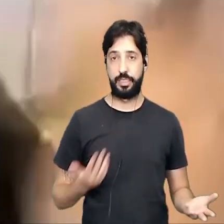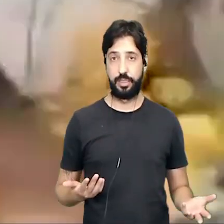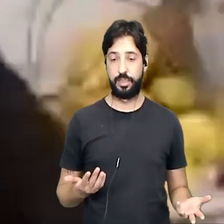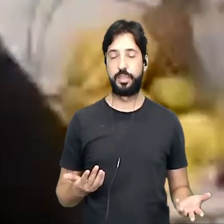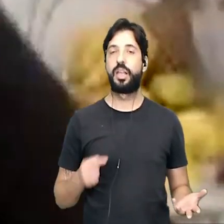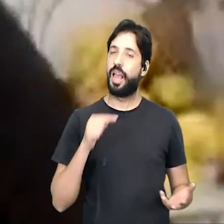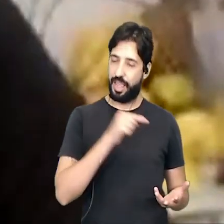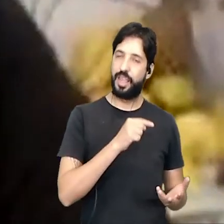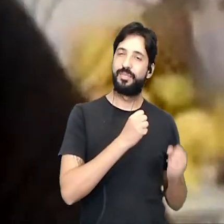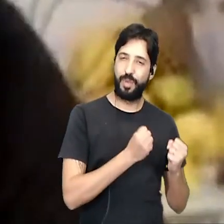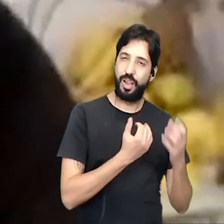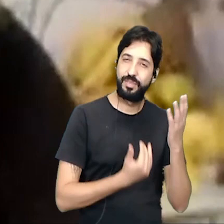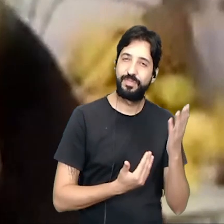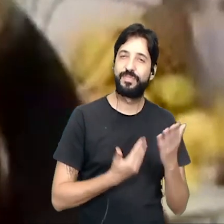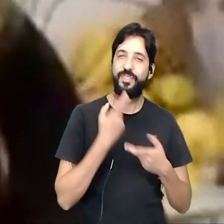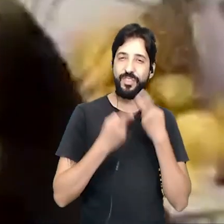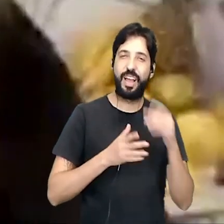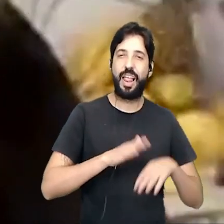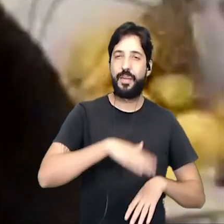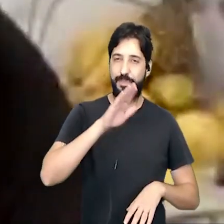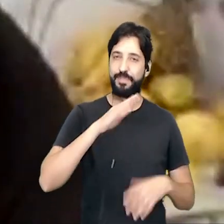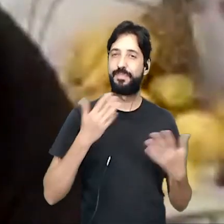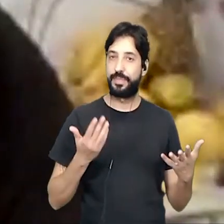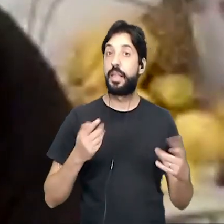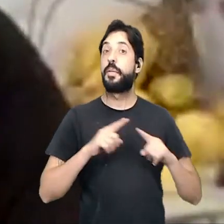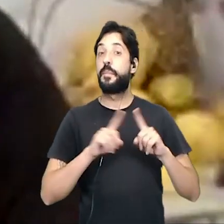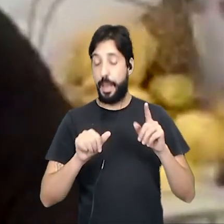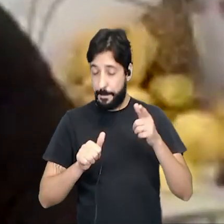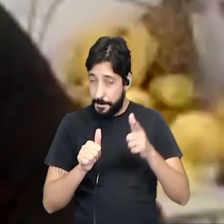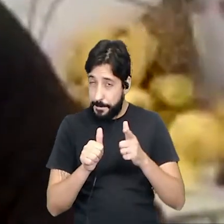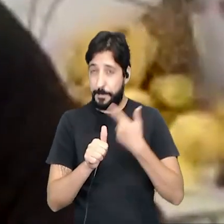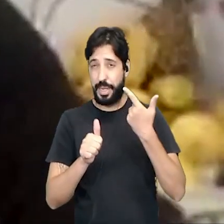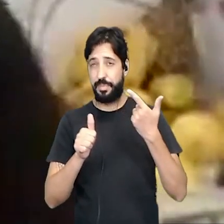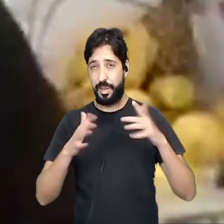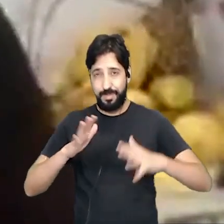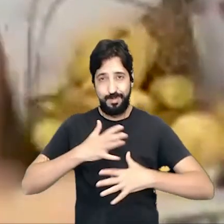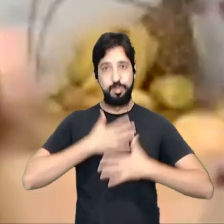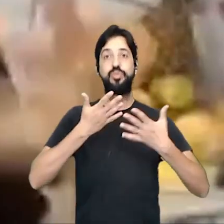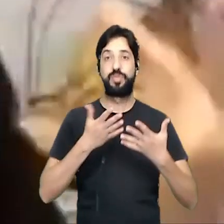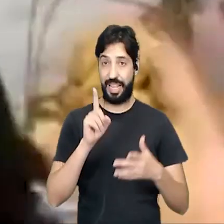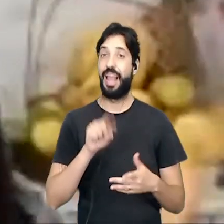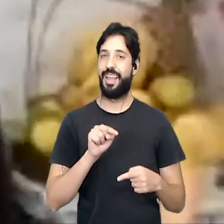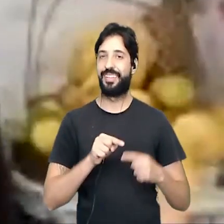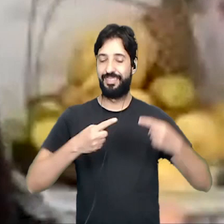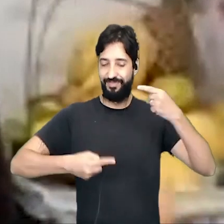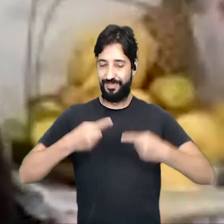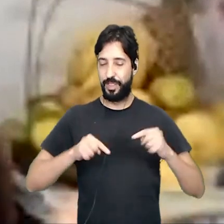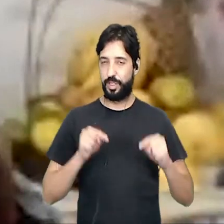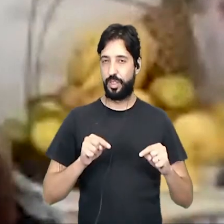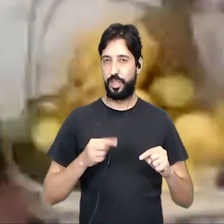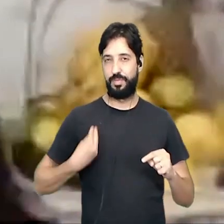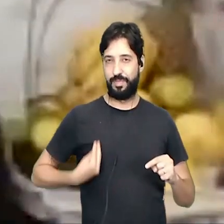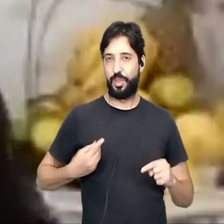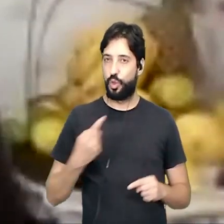para começar aí nossas conversas, Ailton pode falar mais também e continuar, mas eu acho que tem esse primeiro impacto muito importante que